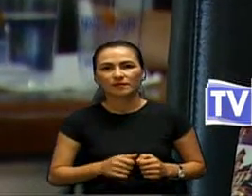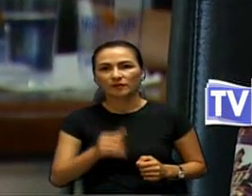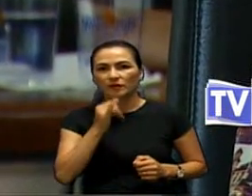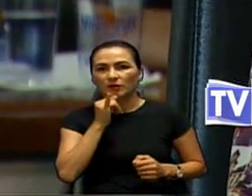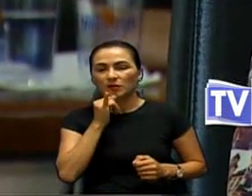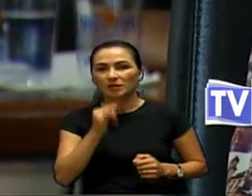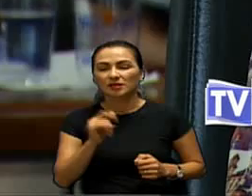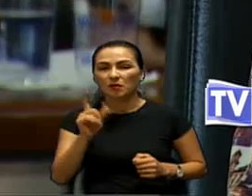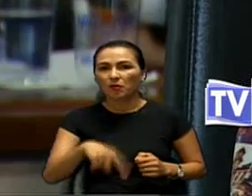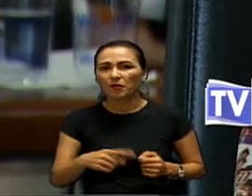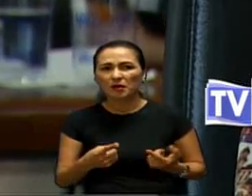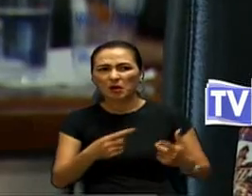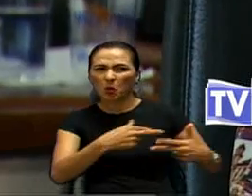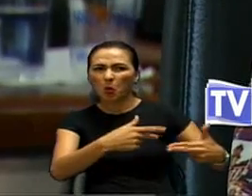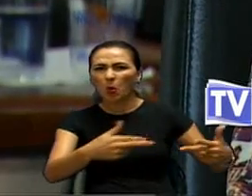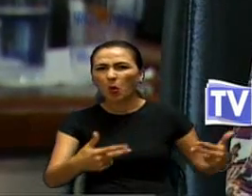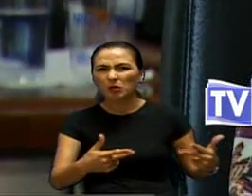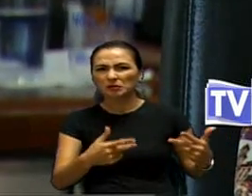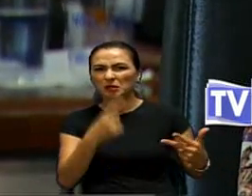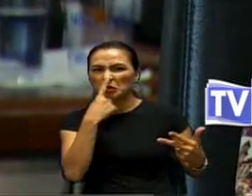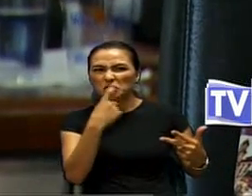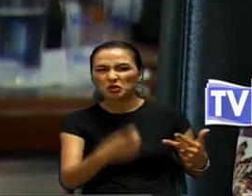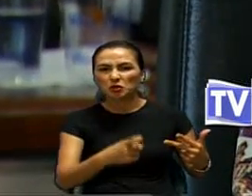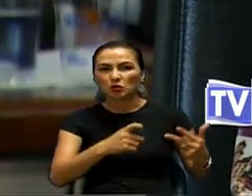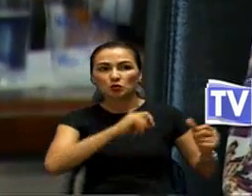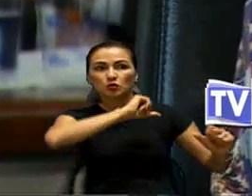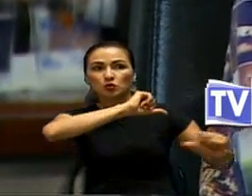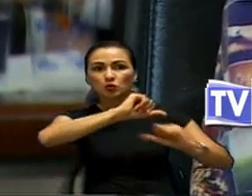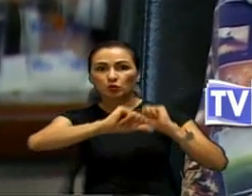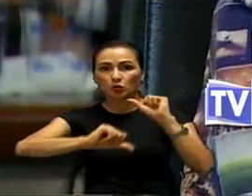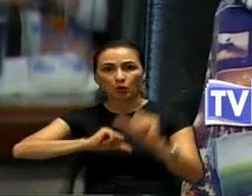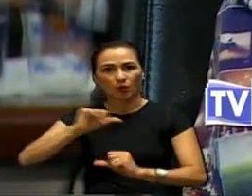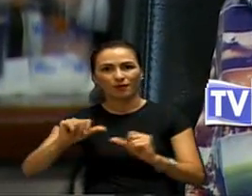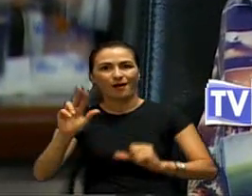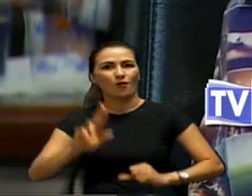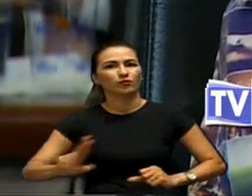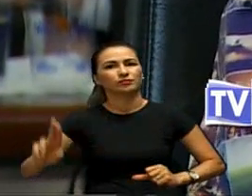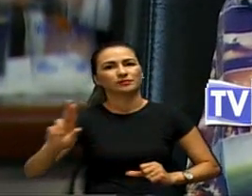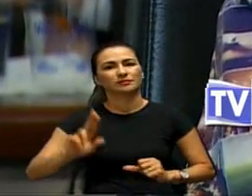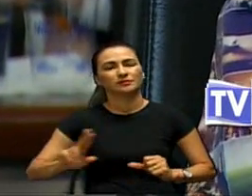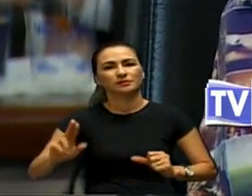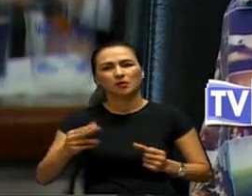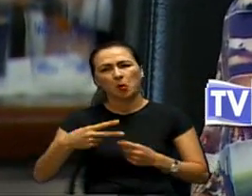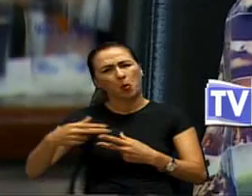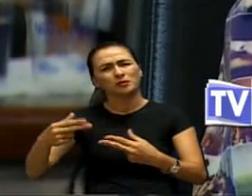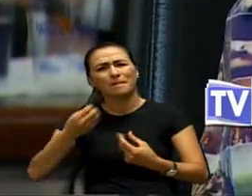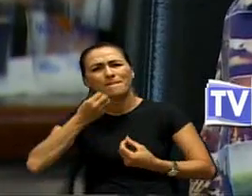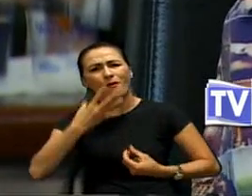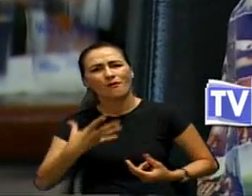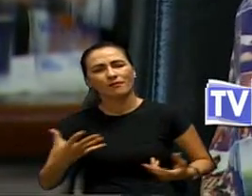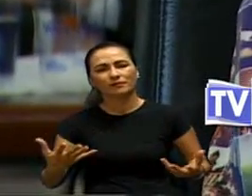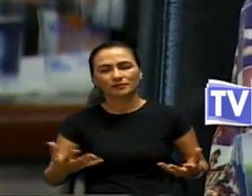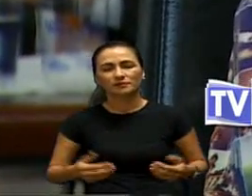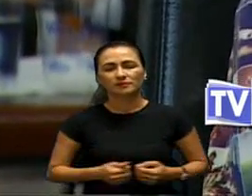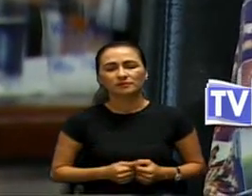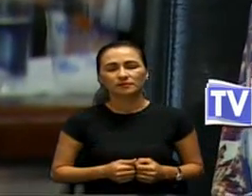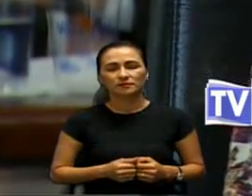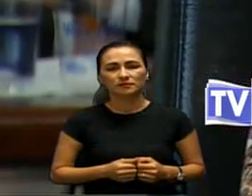reversa. Eu me lembro da fala de um promotor do Ministério Público de São Paulo, que a grande luta dele